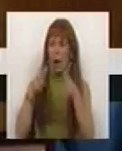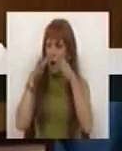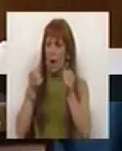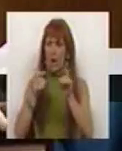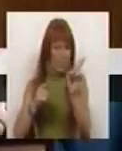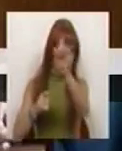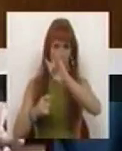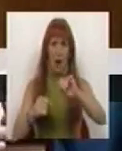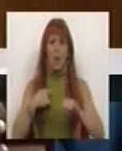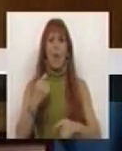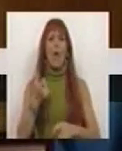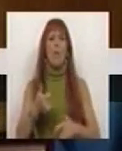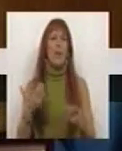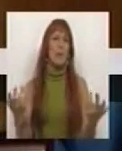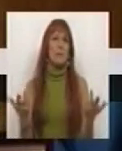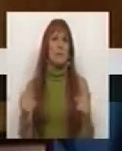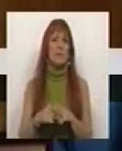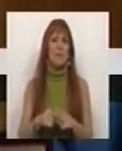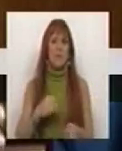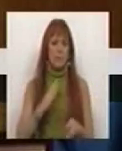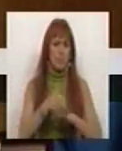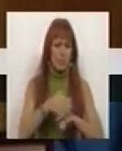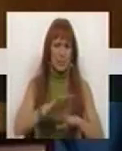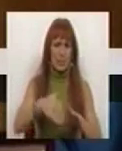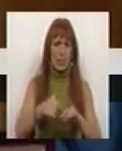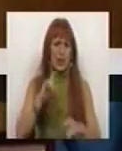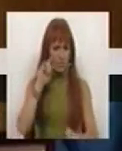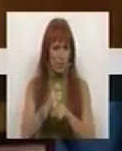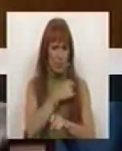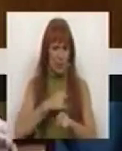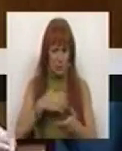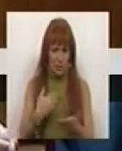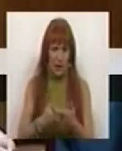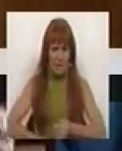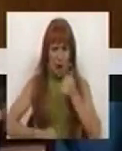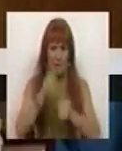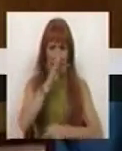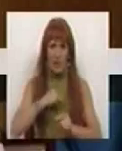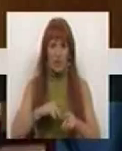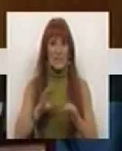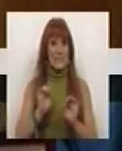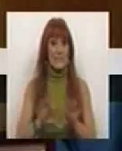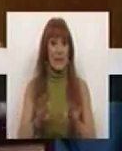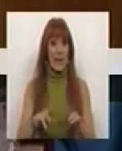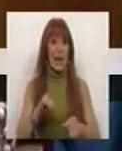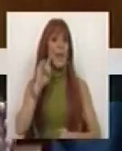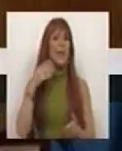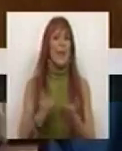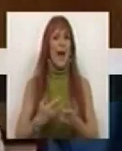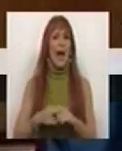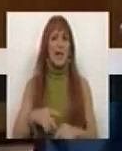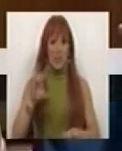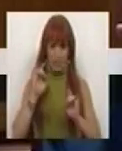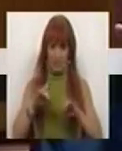desatentos ou pouco intervenientes na fiscalização e na garantia das melhores práticas de forma a garantir,